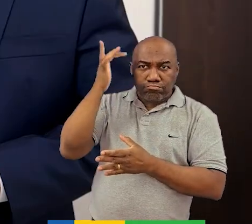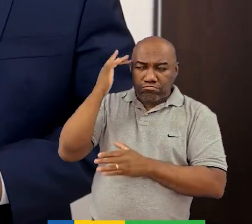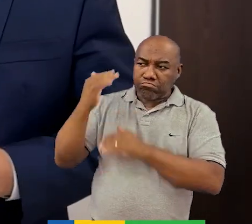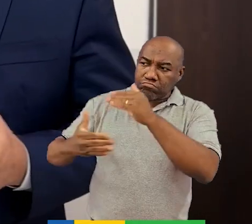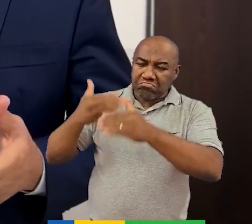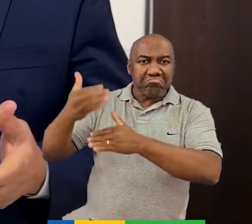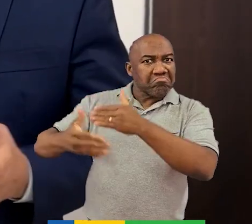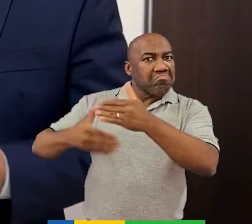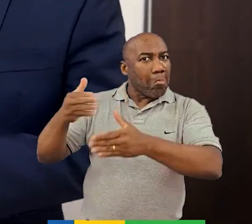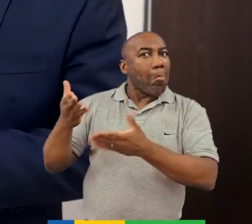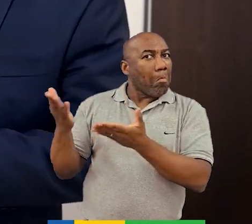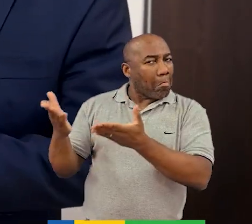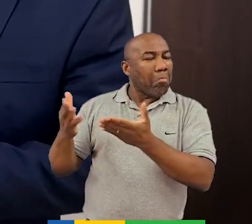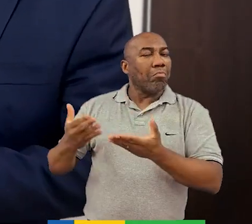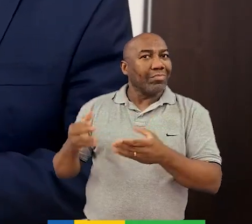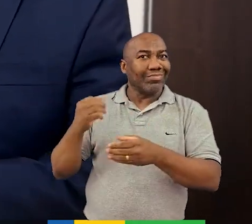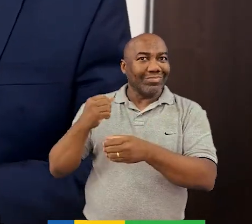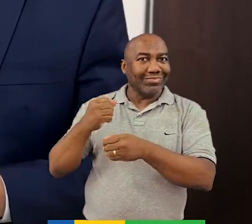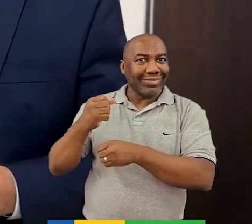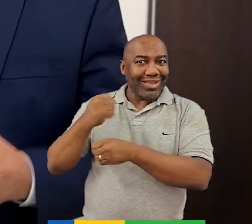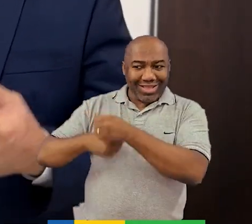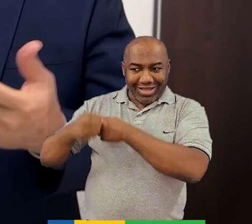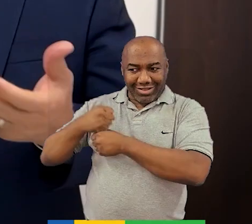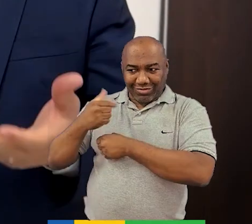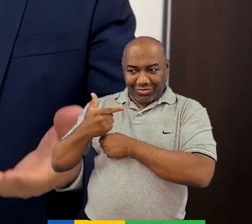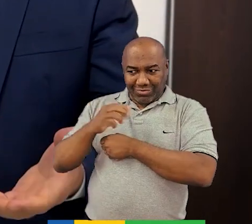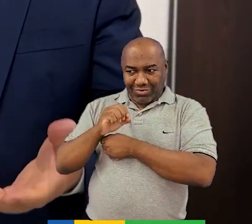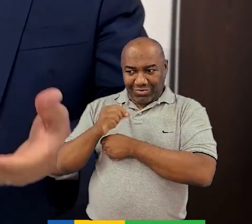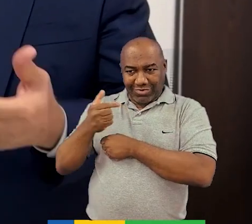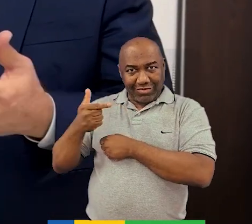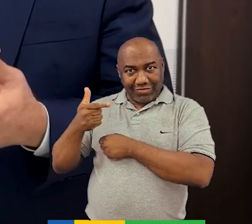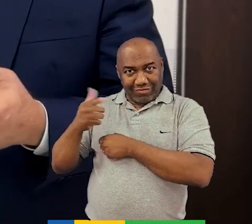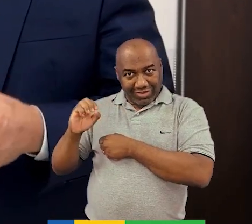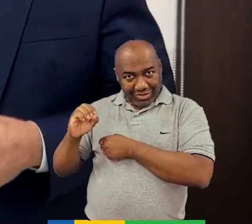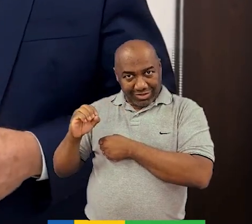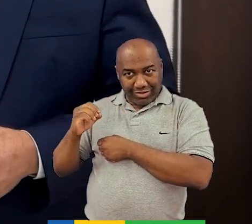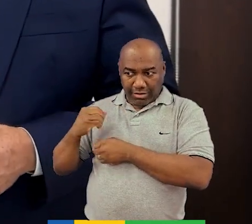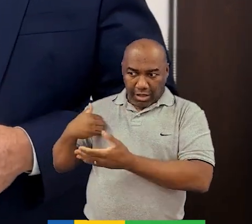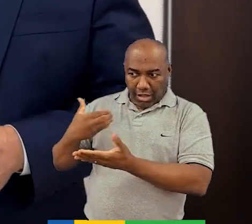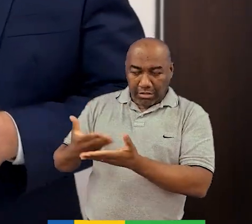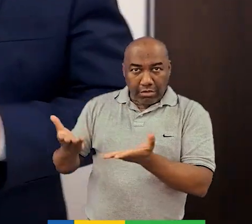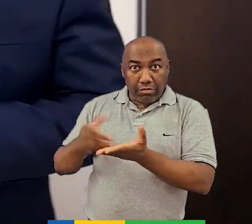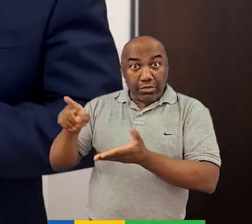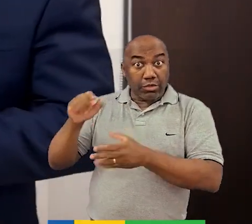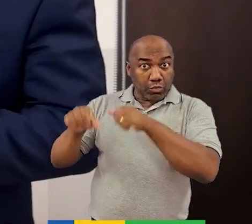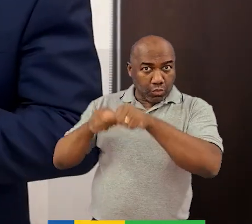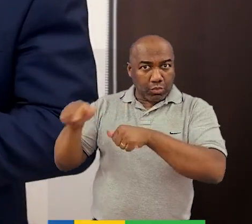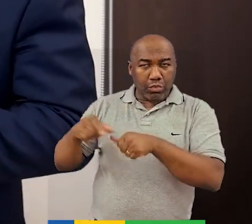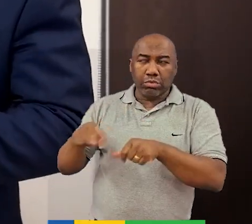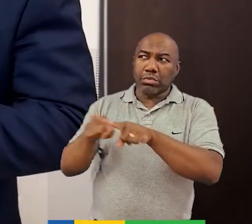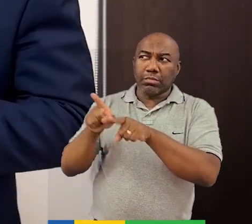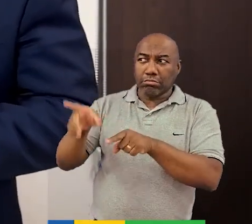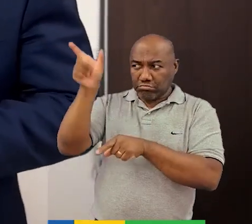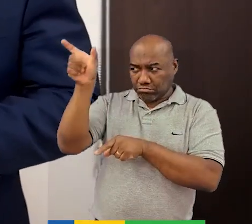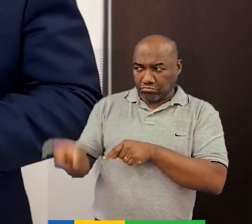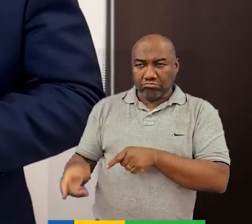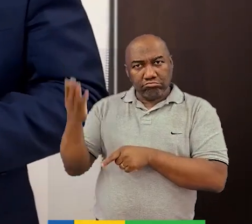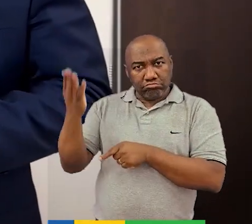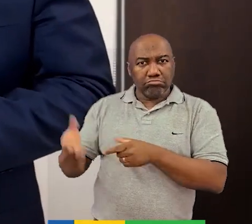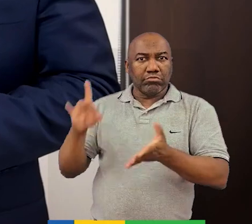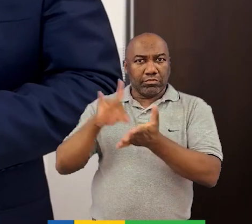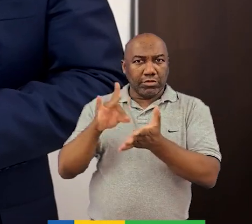Abílio amadureceu ao longo desse período, né, de 2020 para agora. Tenho absoluta convicção, Abílio, que